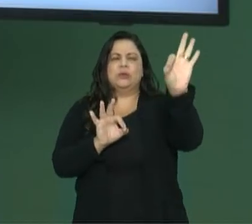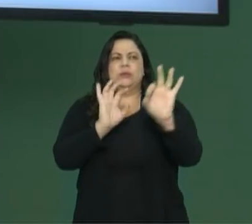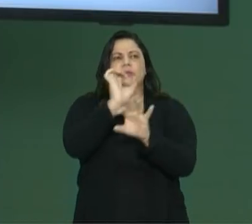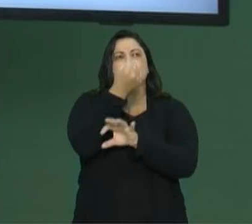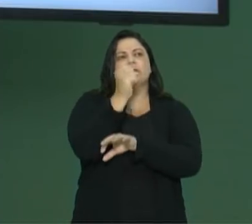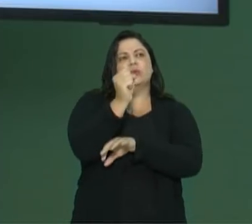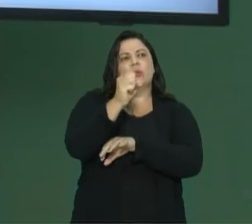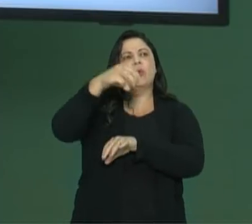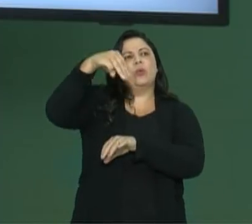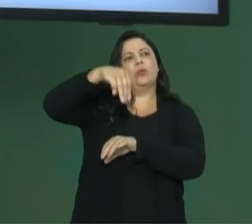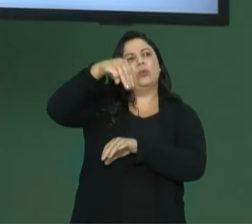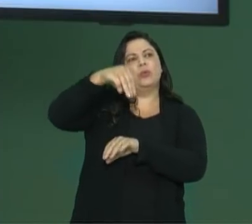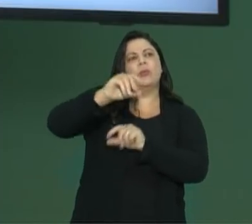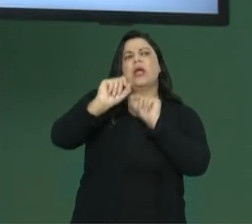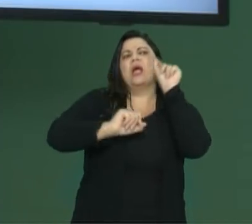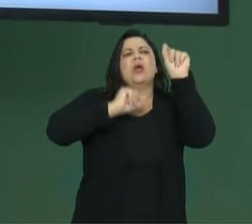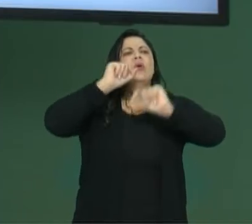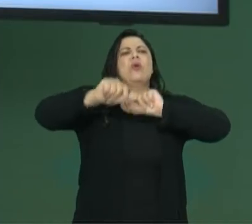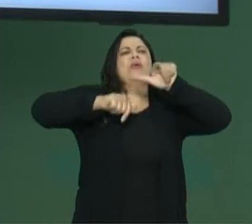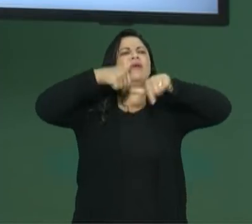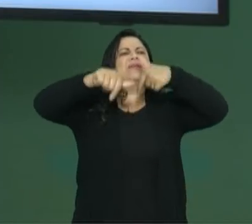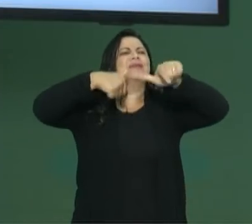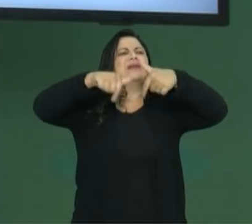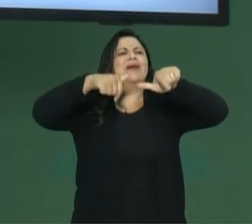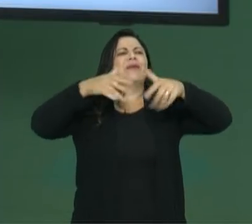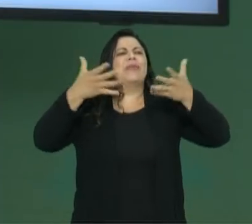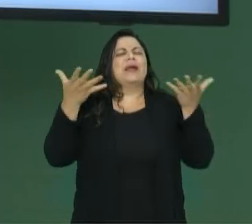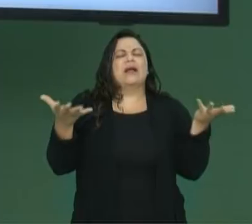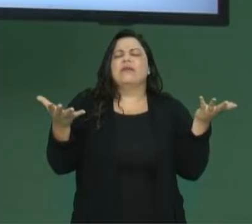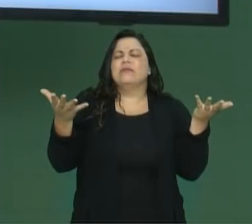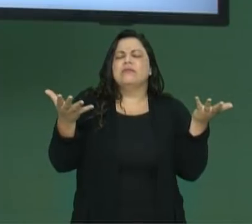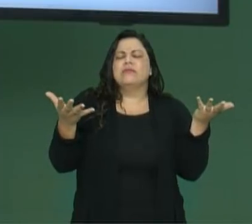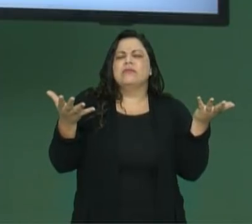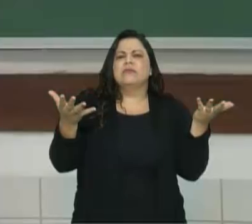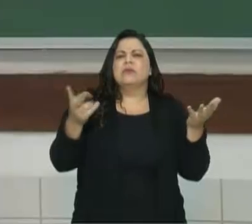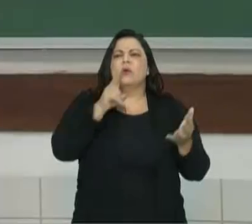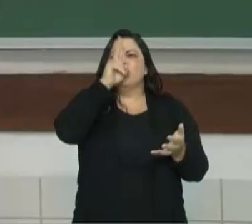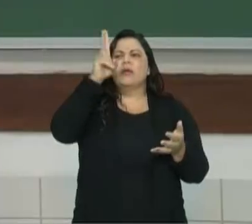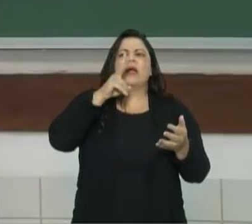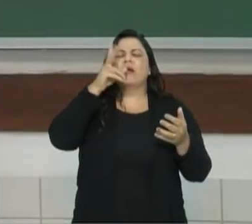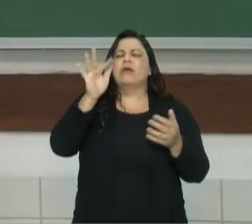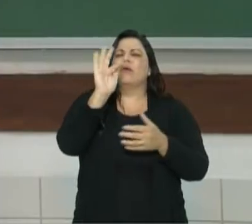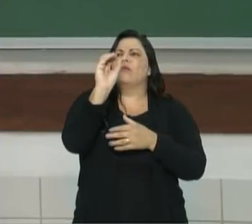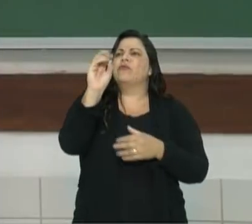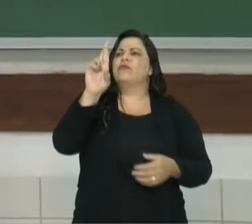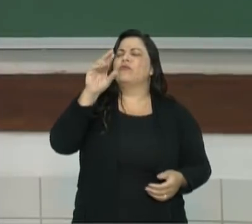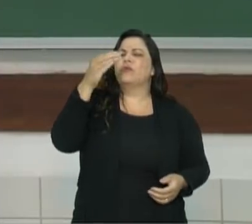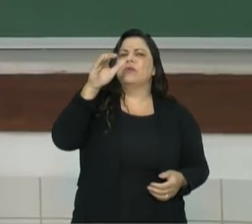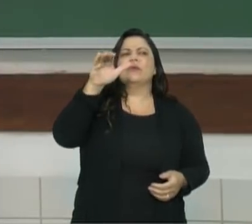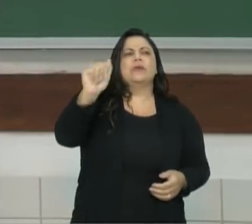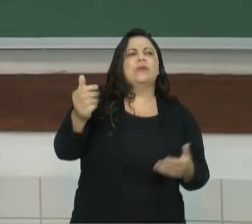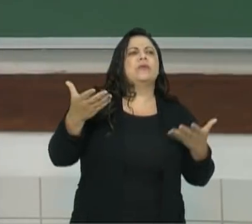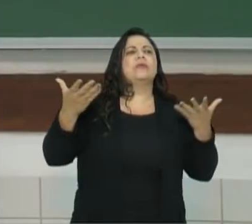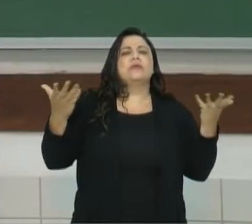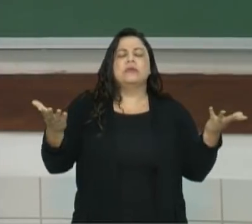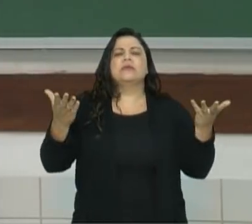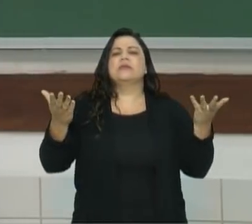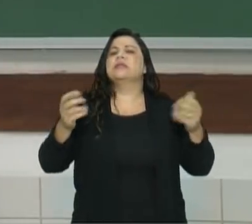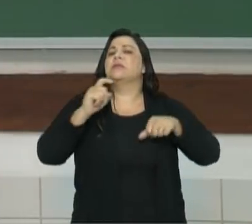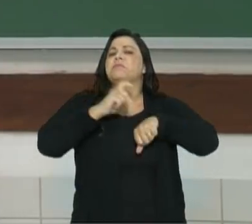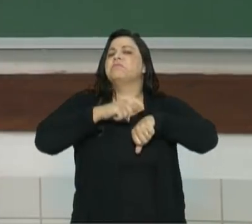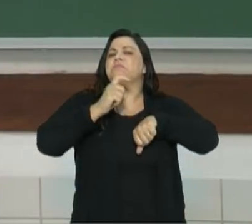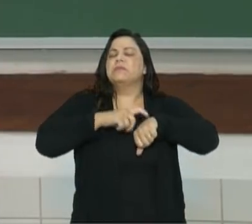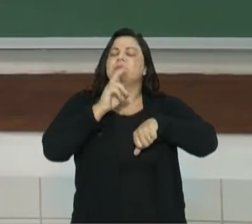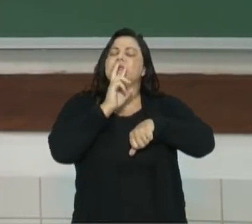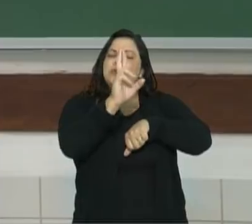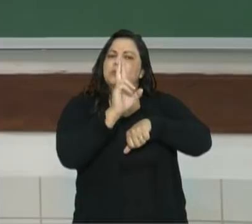0,50, e a minha pergunta é, qual é a força realizada pela tração da corda ali, no caso, pelo Godofredo? Vou te dar um tempinho para você responder aí, para